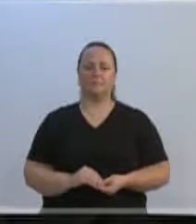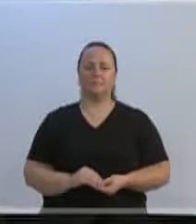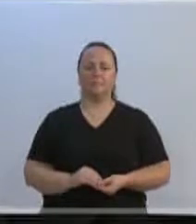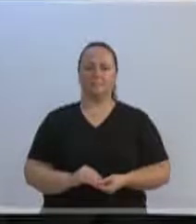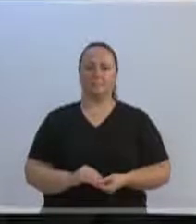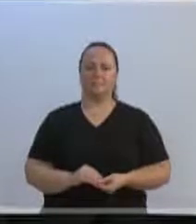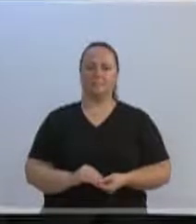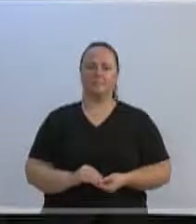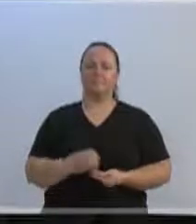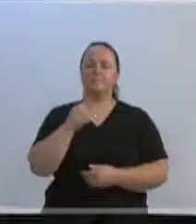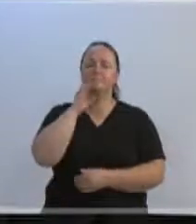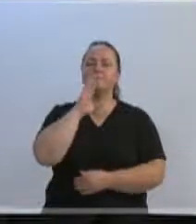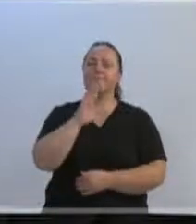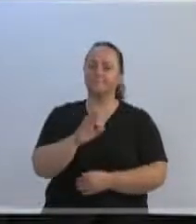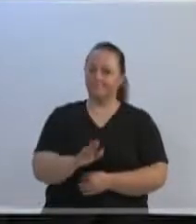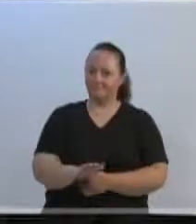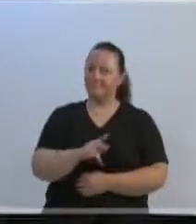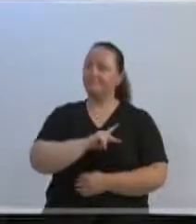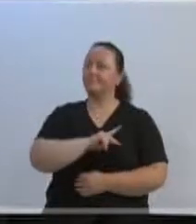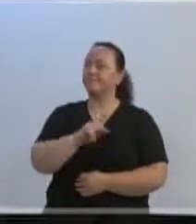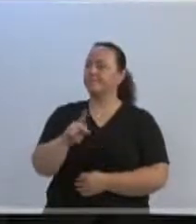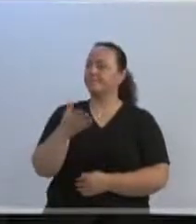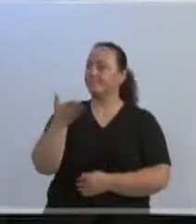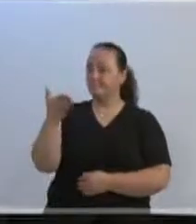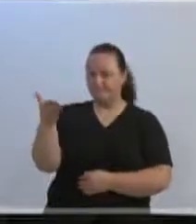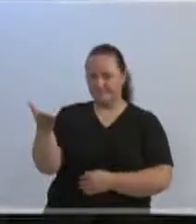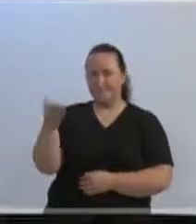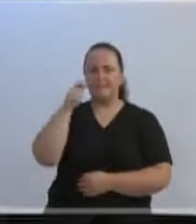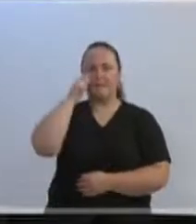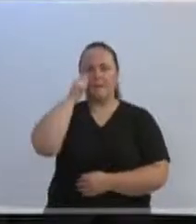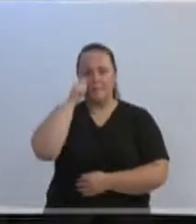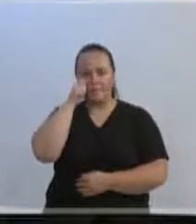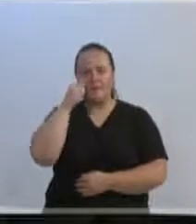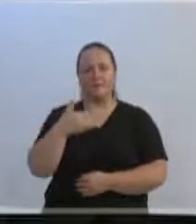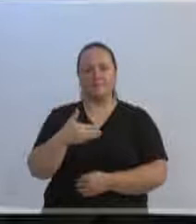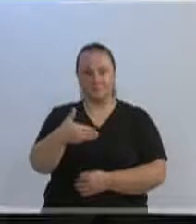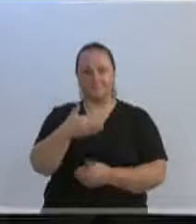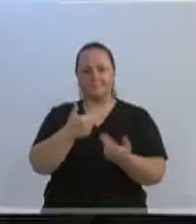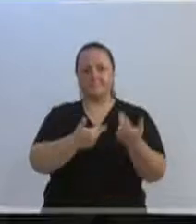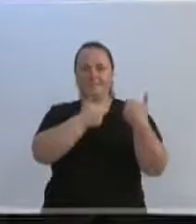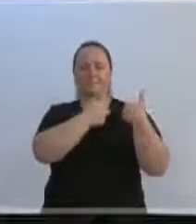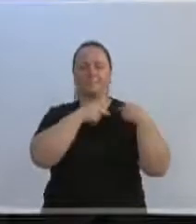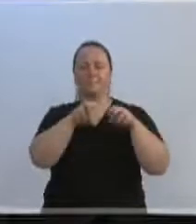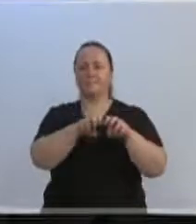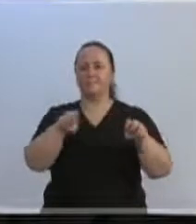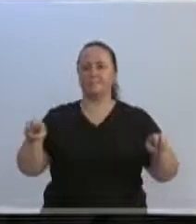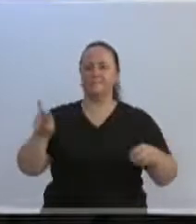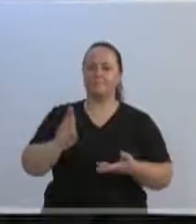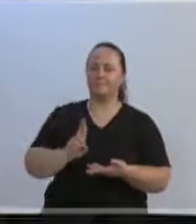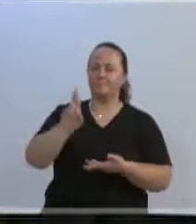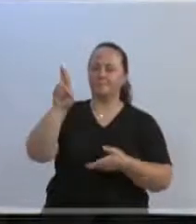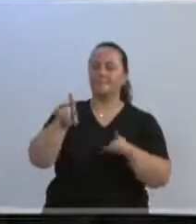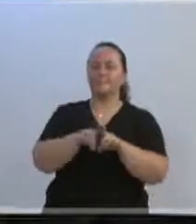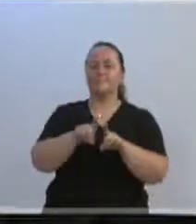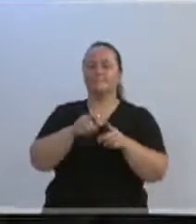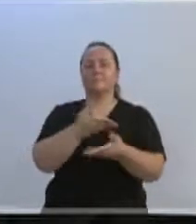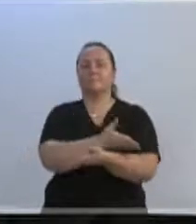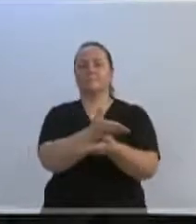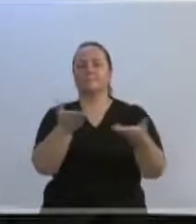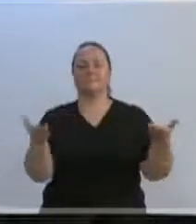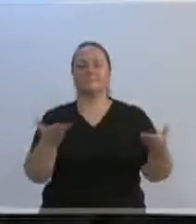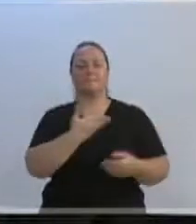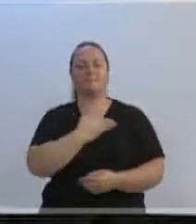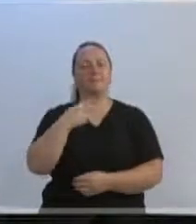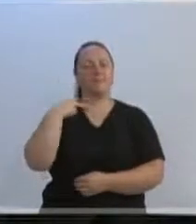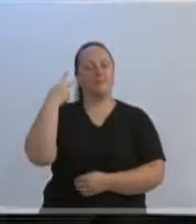muito boa tarde presidente almir vieira e branco com 12 meses de trabalho colegas vereadores distinta platéia que nos